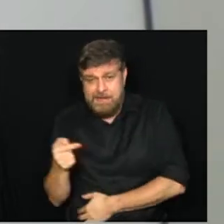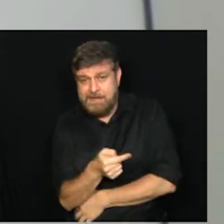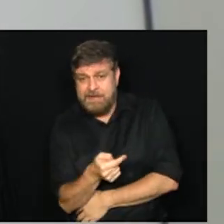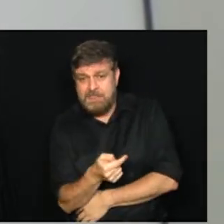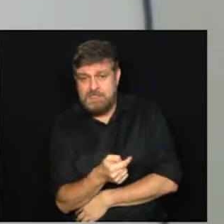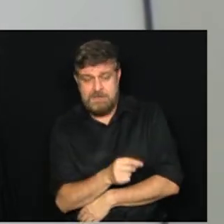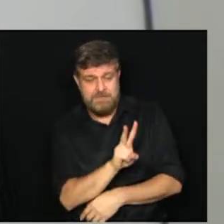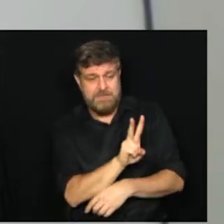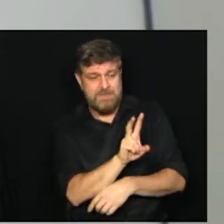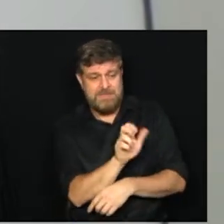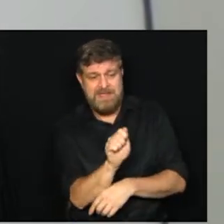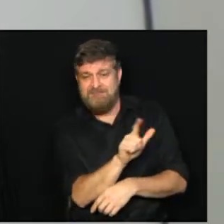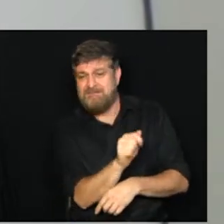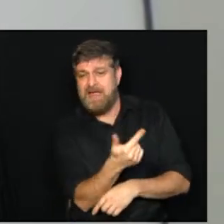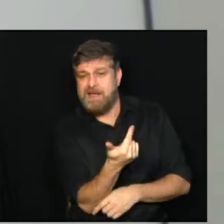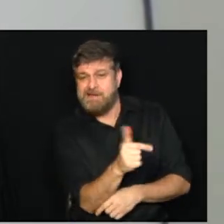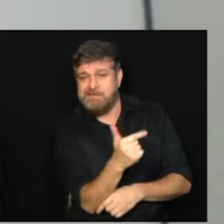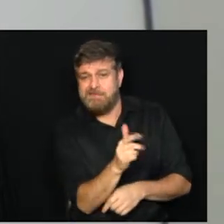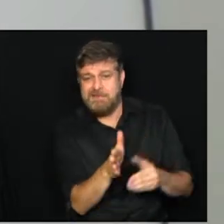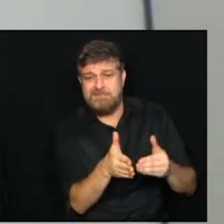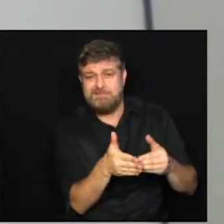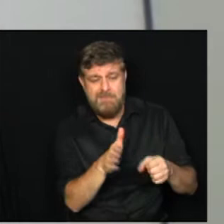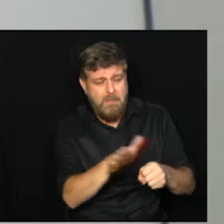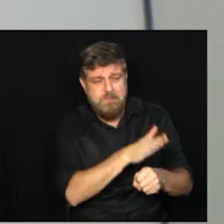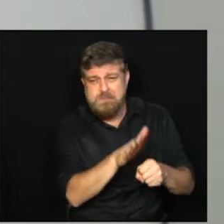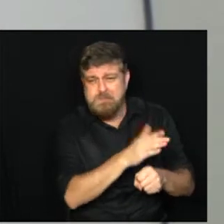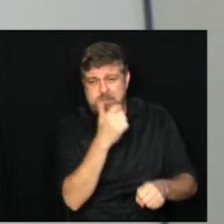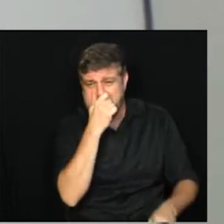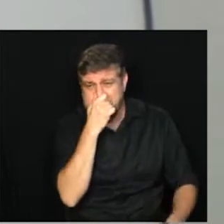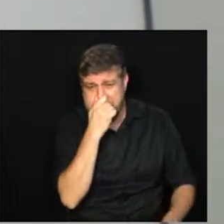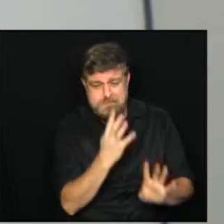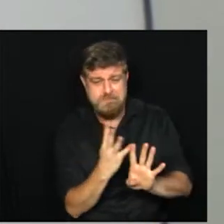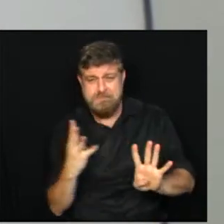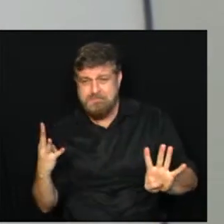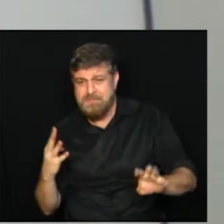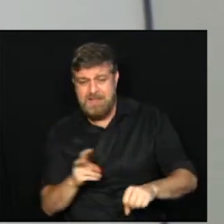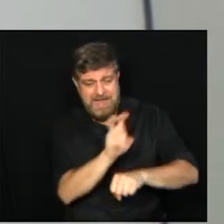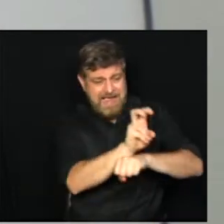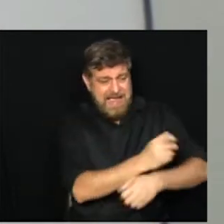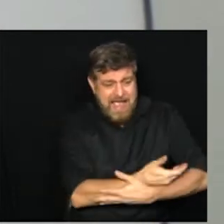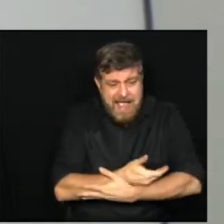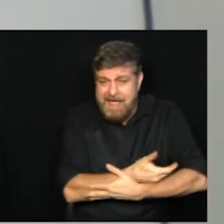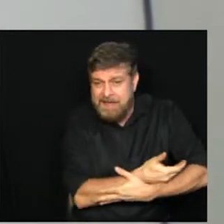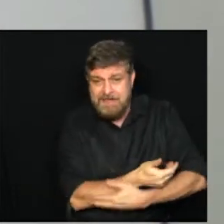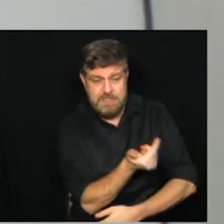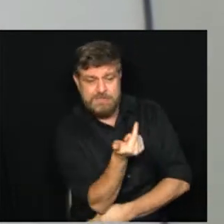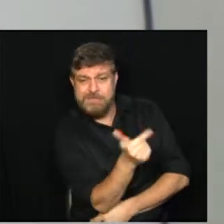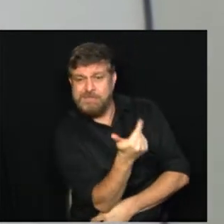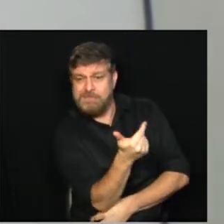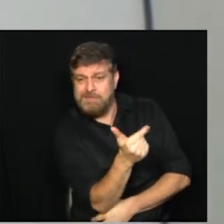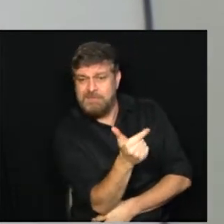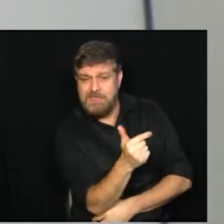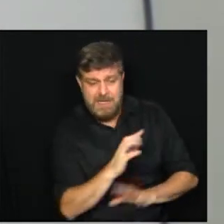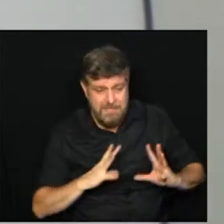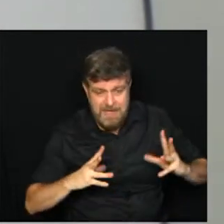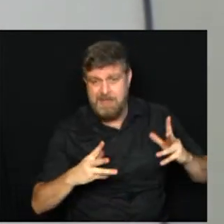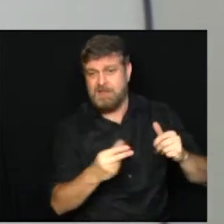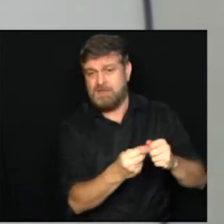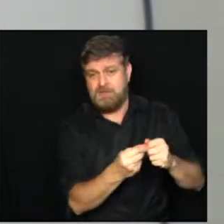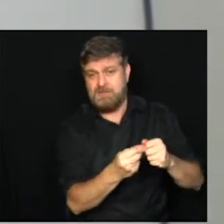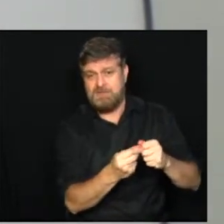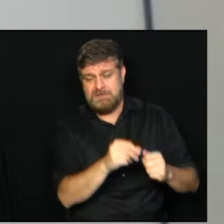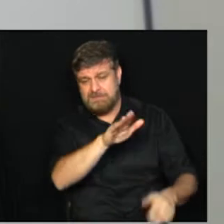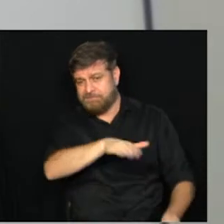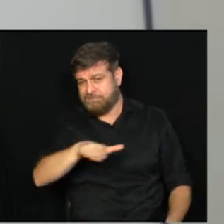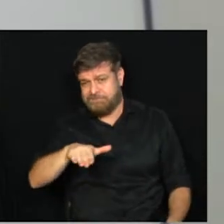então a gente tem que falar de creche, e não existe creche suficiente na região noroeste para criança e adolescente.